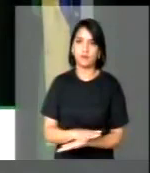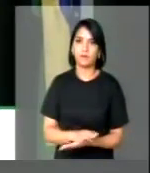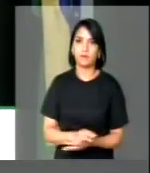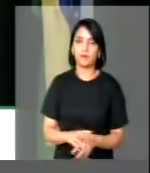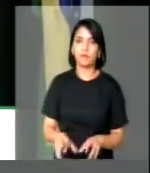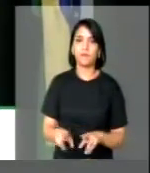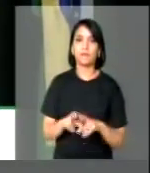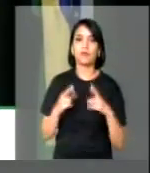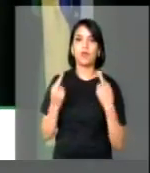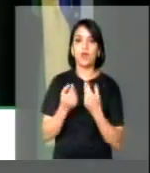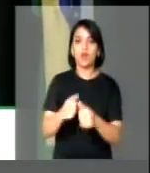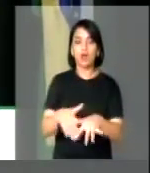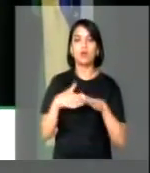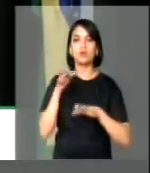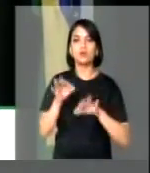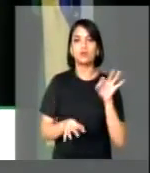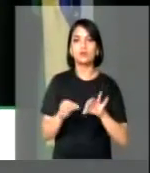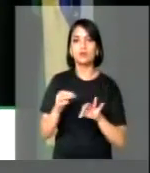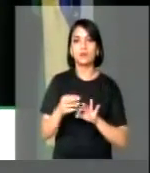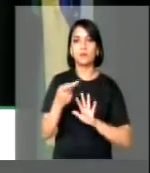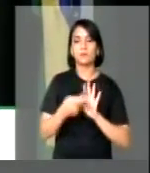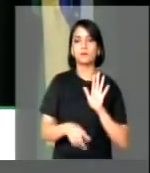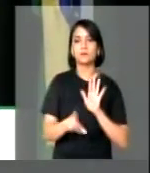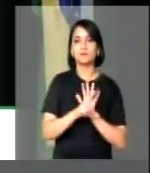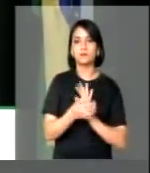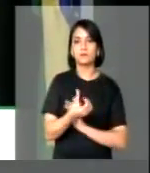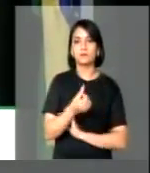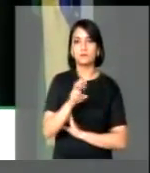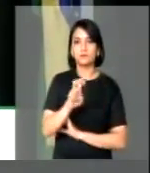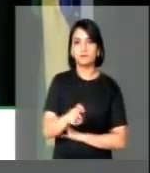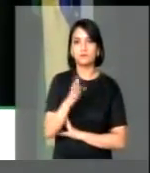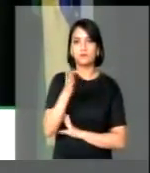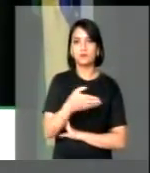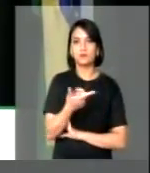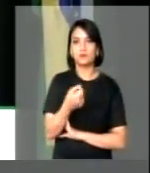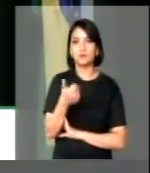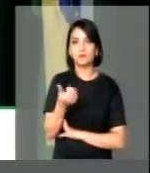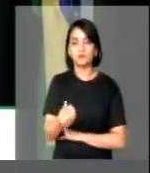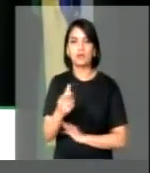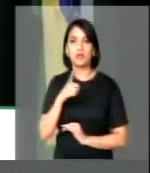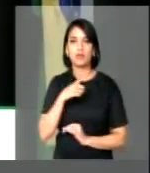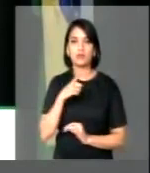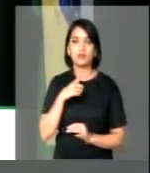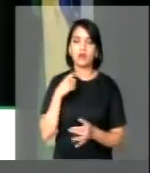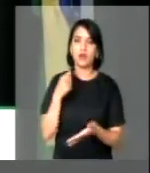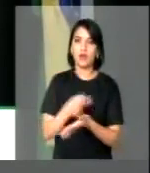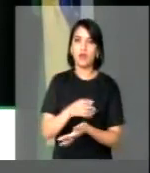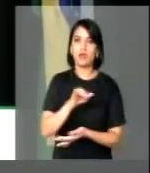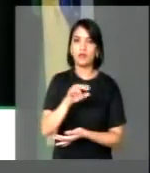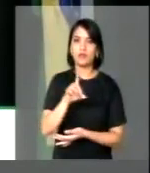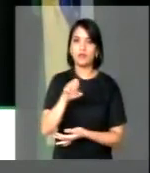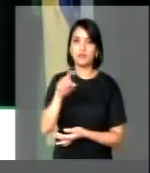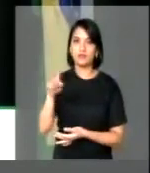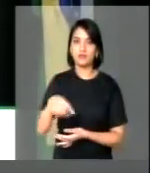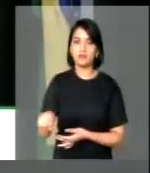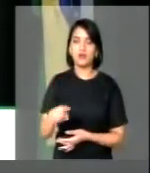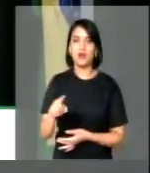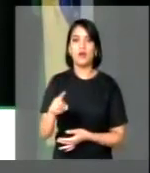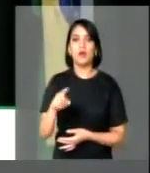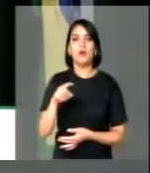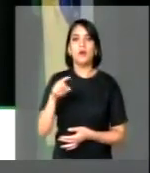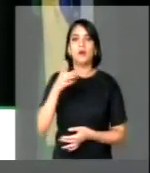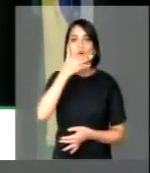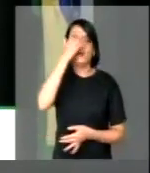lei 65 de 2016, que garante a indenização das vítimas por parte do governo e